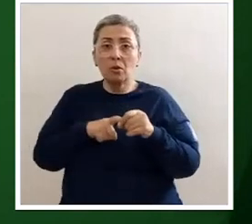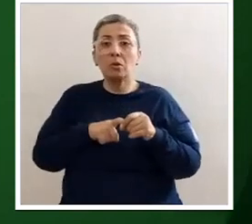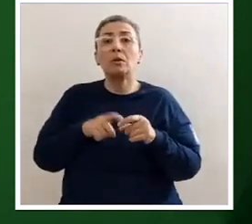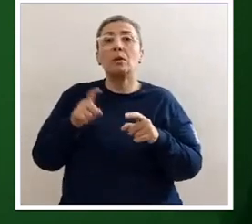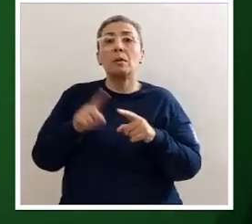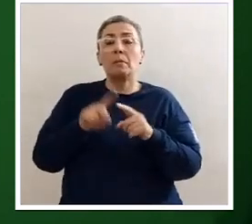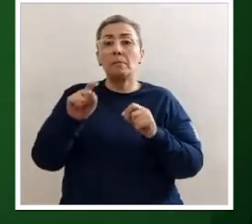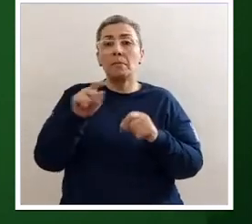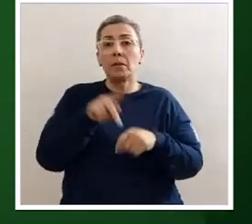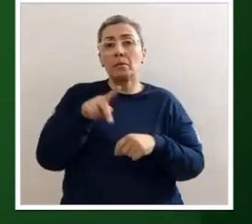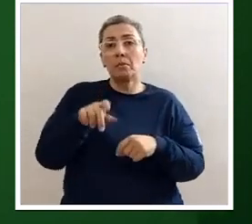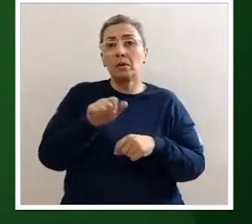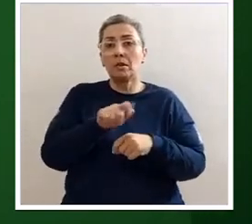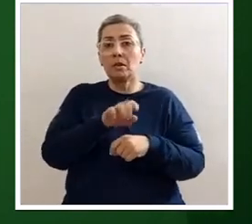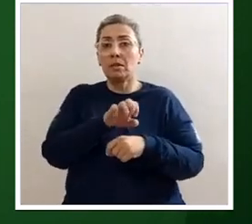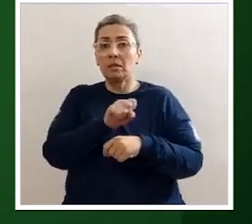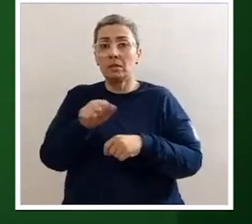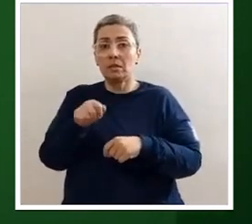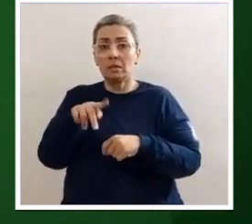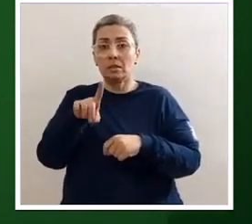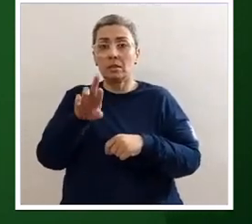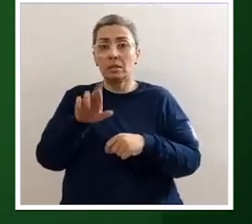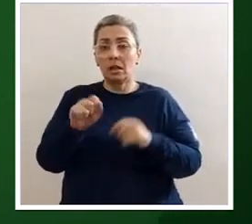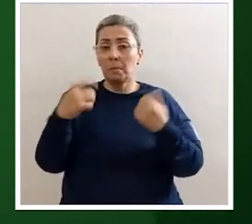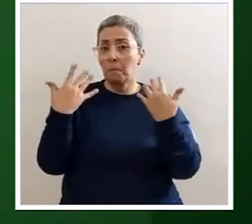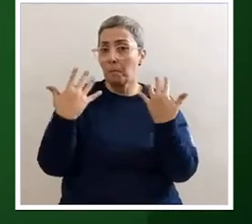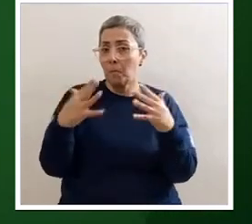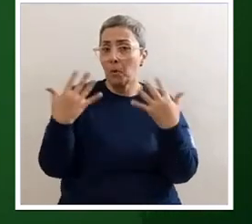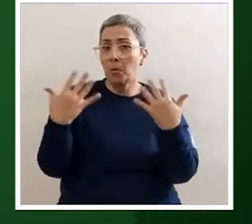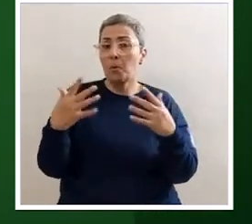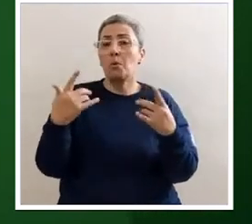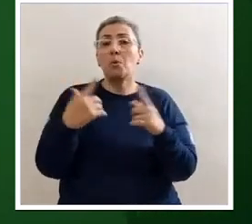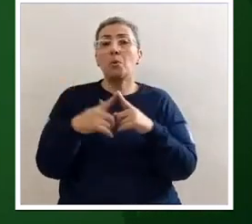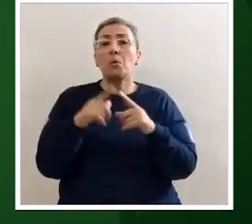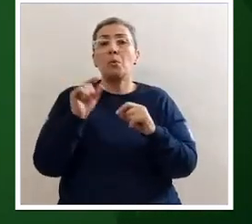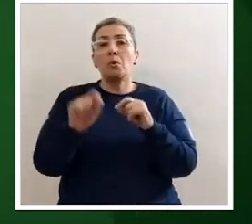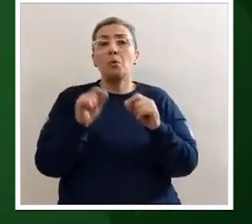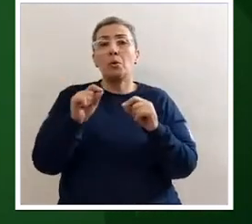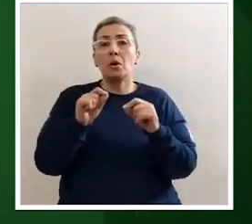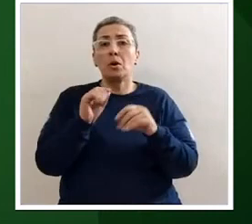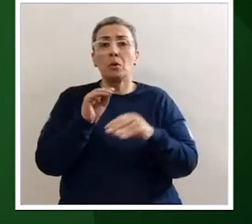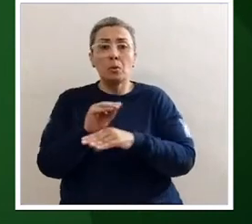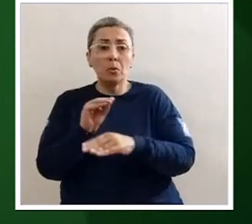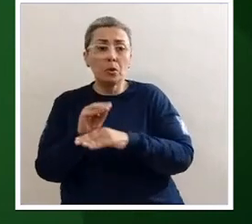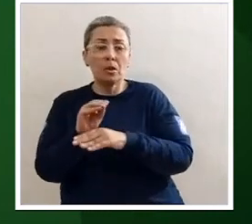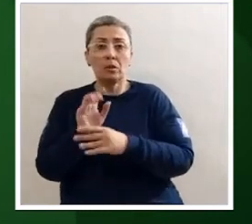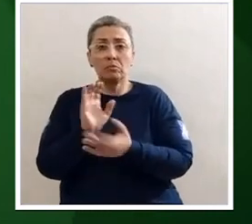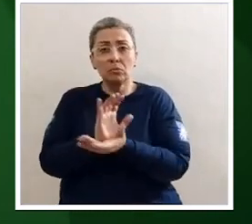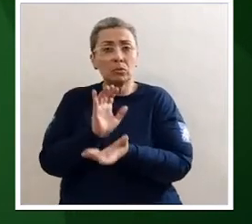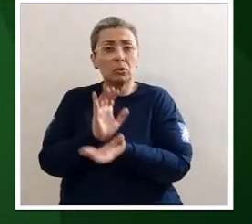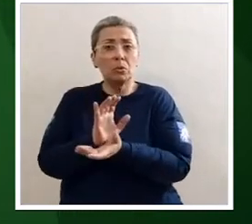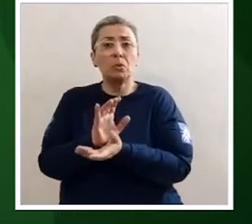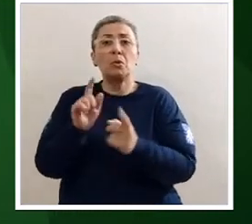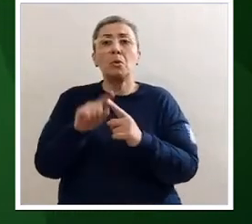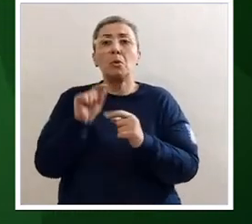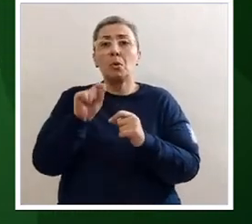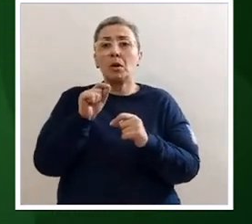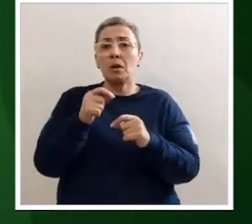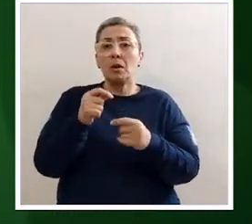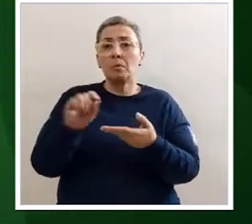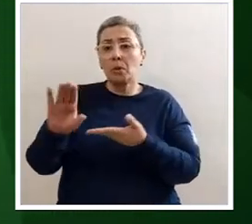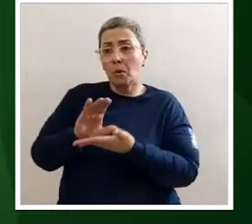Professor Alessandra que parabeniza né pela o cuidado da sua equipe buscando